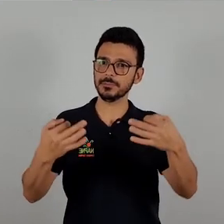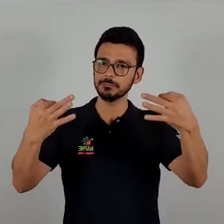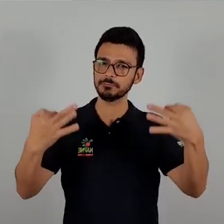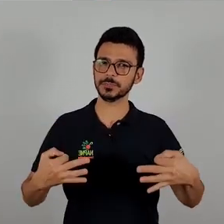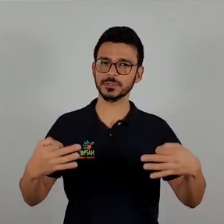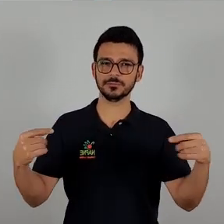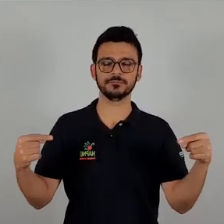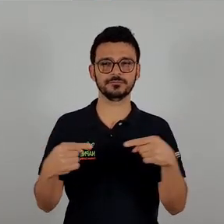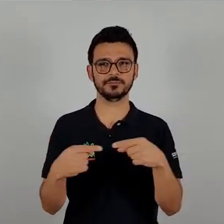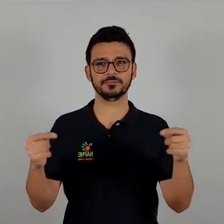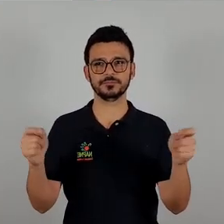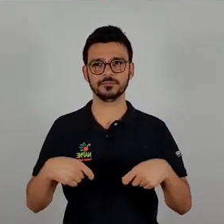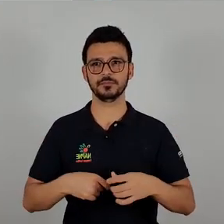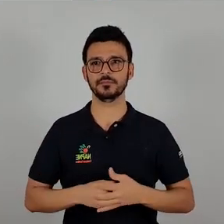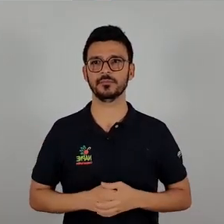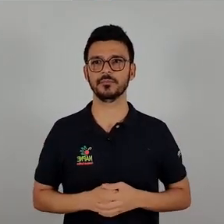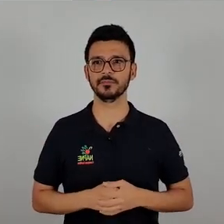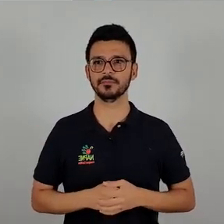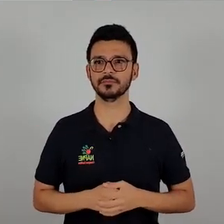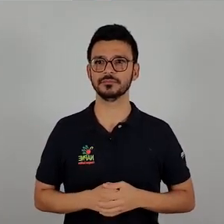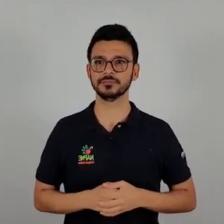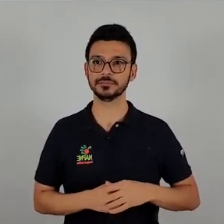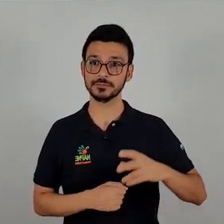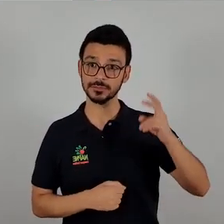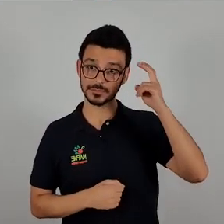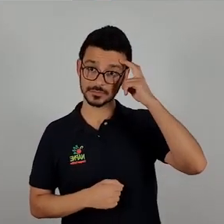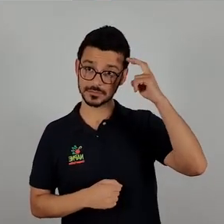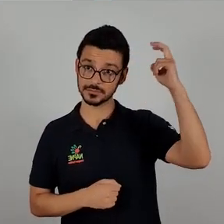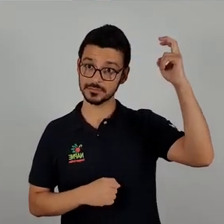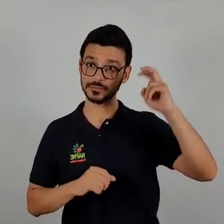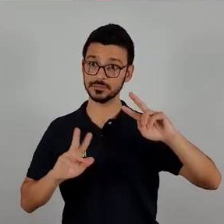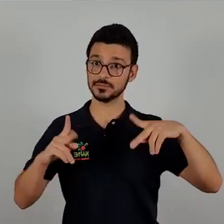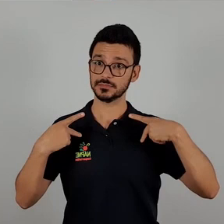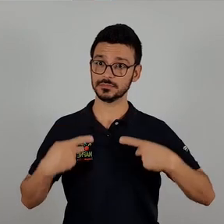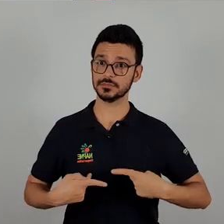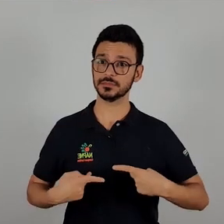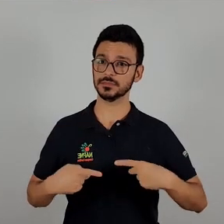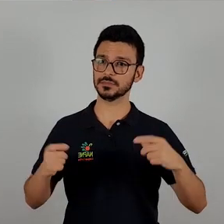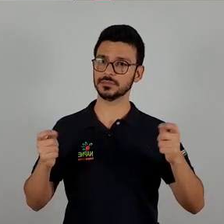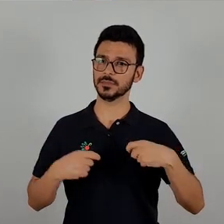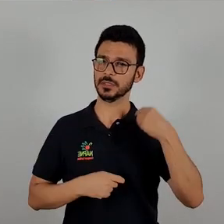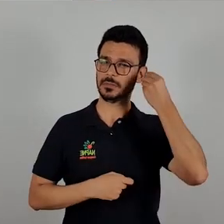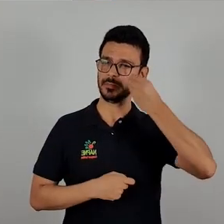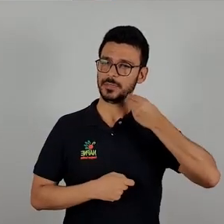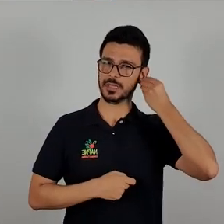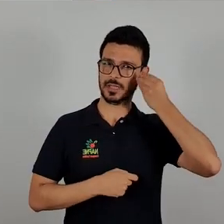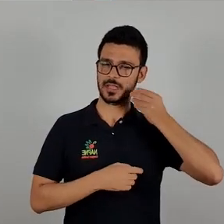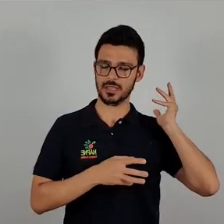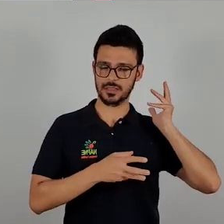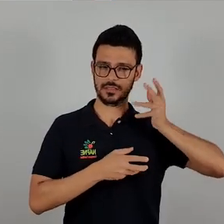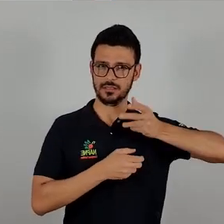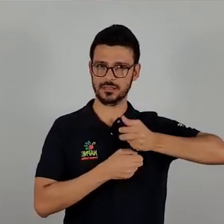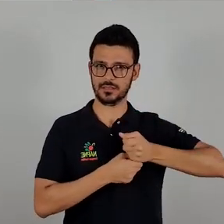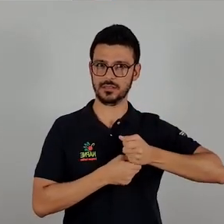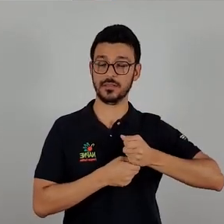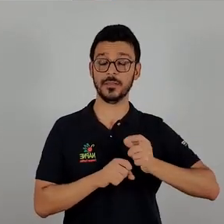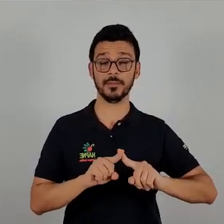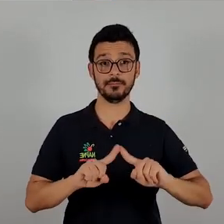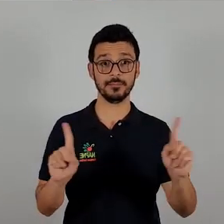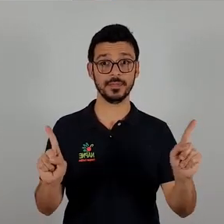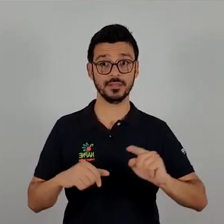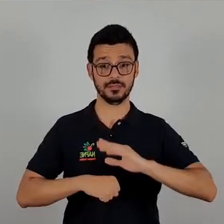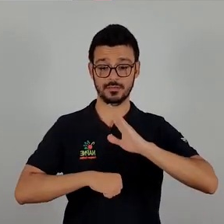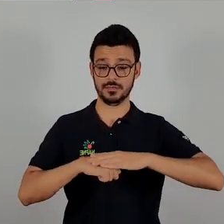novos, quebrem paradigmas. Se você não acredita, pelo menos deixe acontecer. A verdadeira dificuldade não está